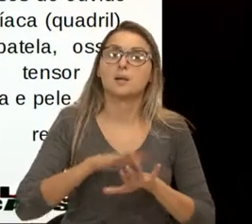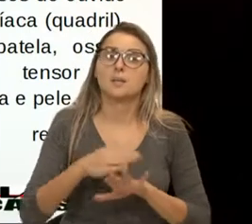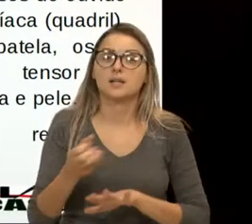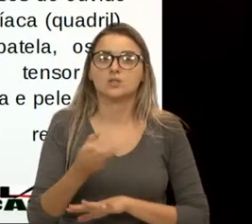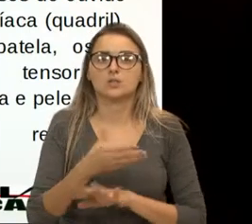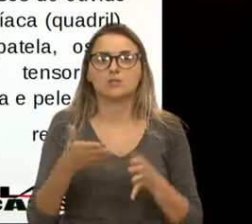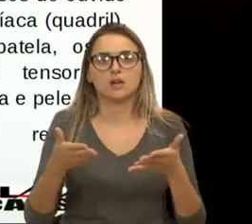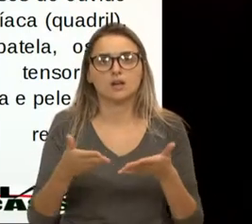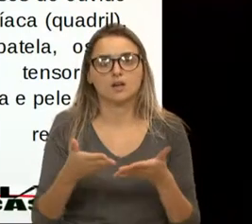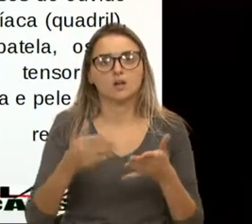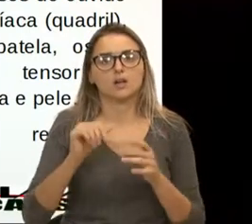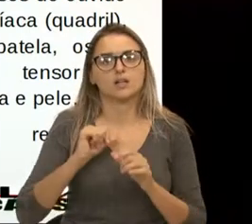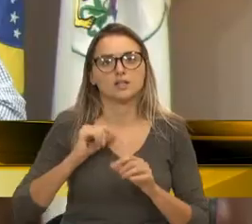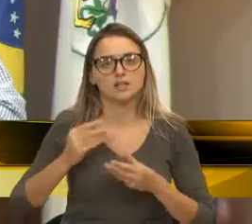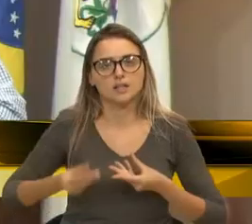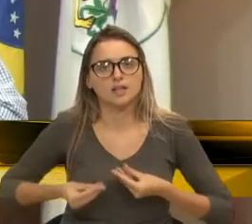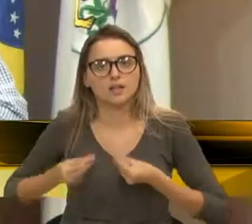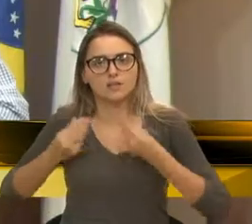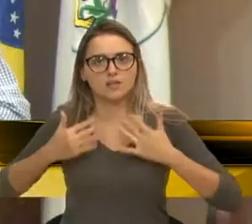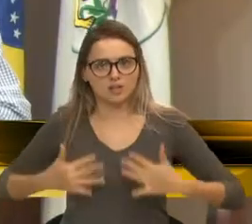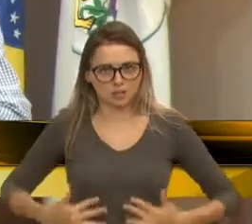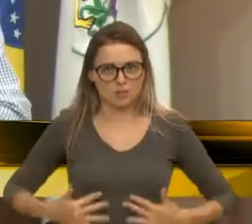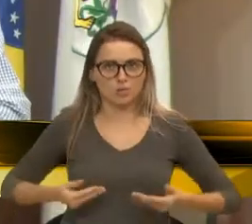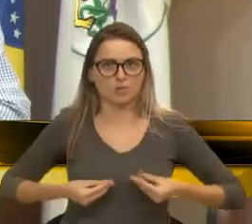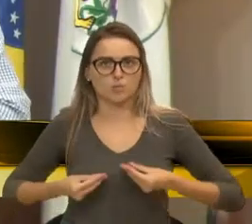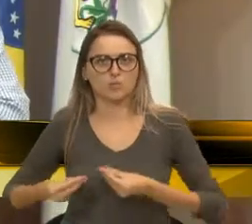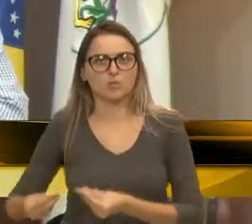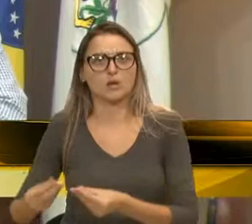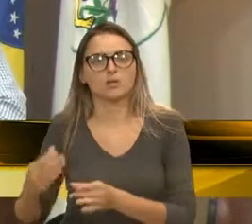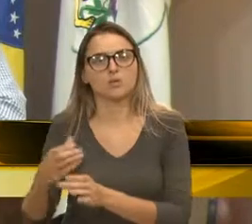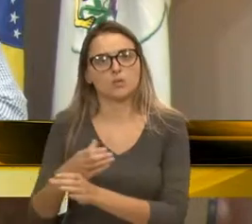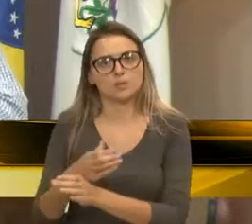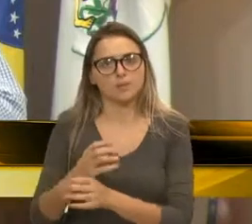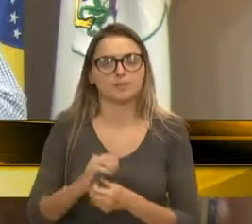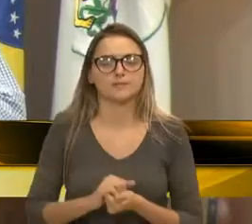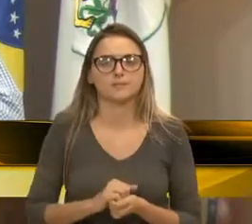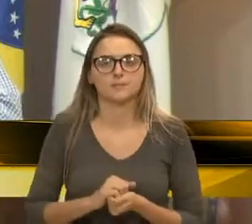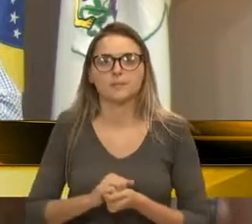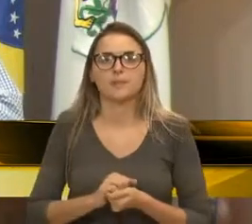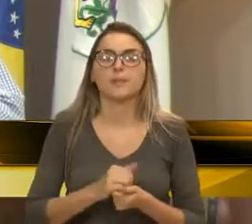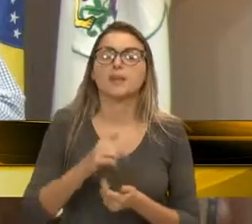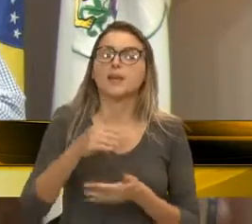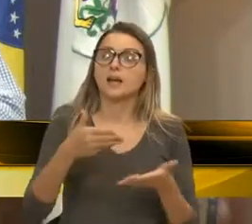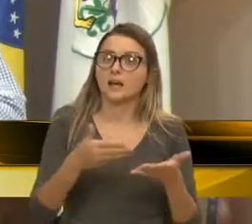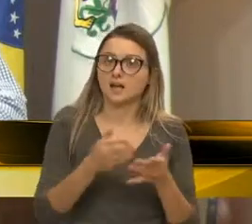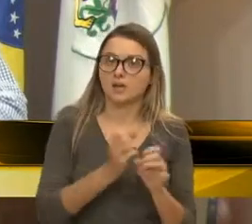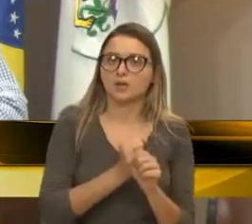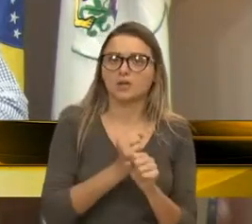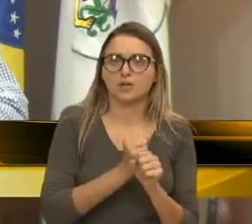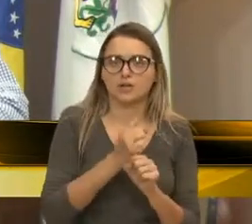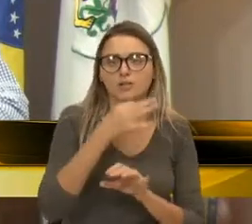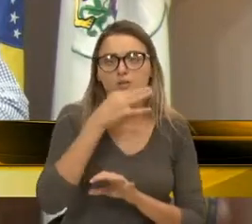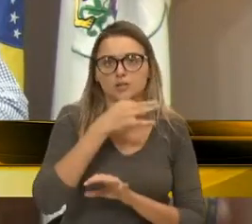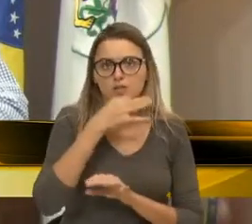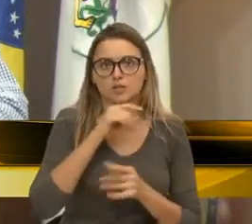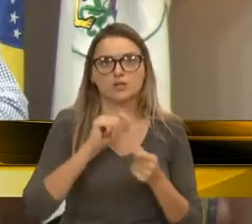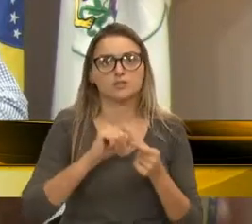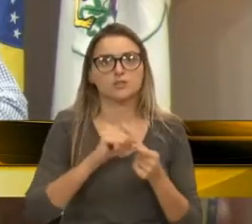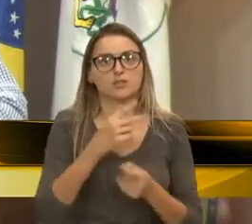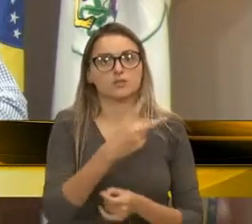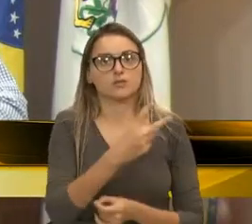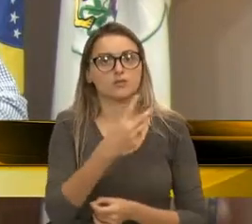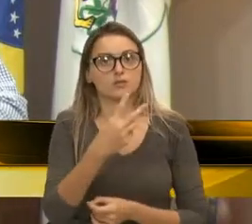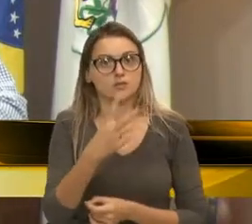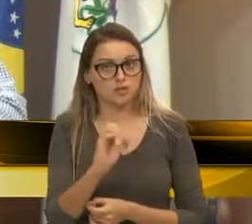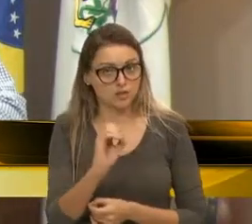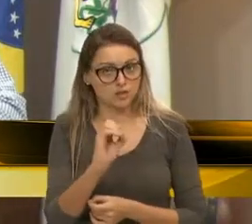foram retirados transplantes de mão completa. E nesse ano, em Caxias do Sul, foram realizados 20